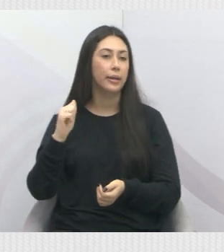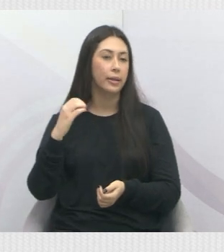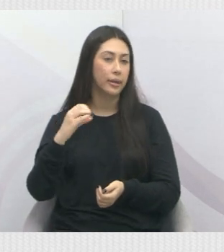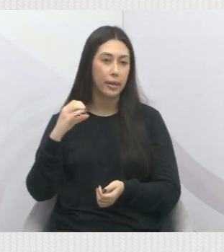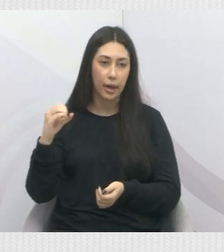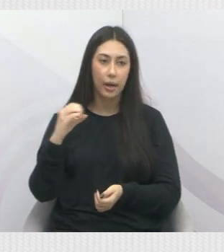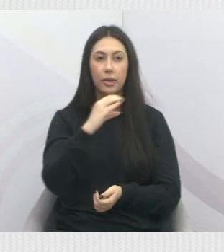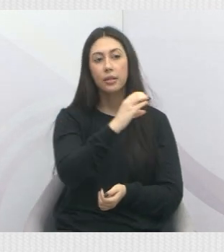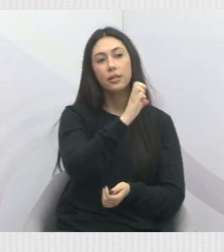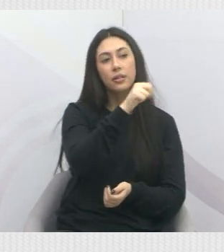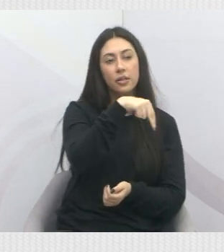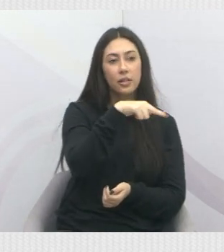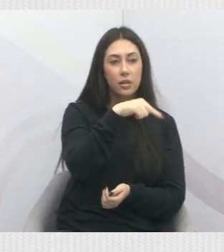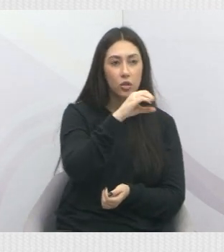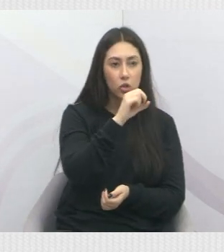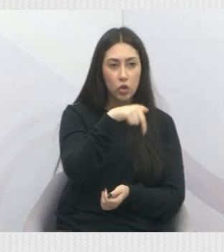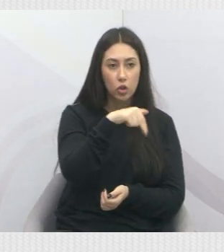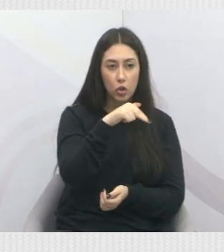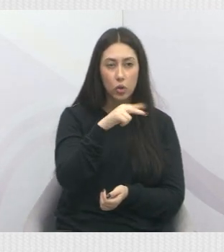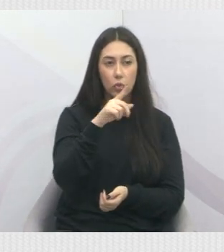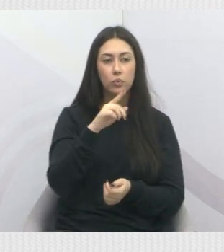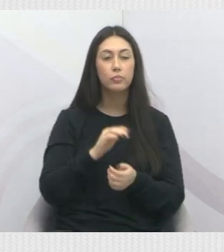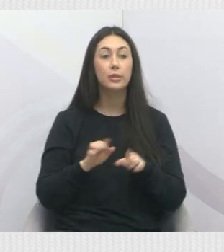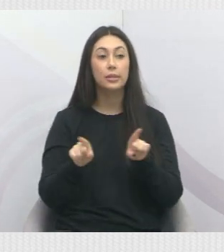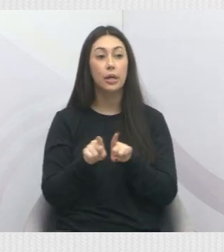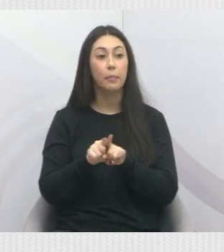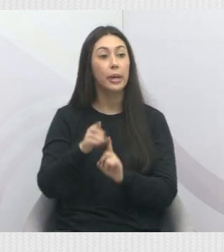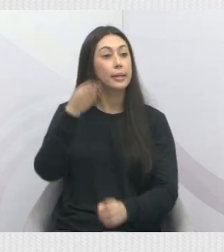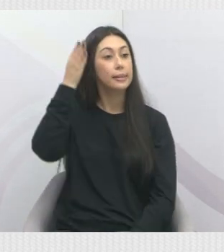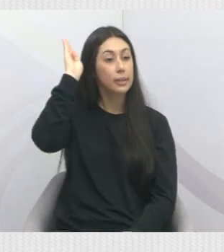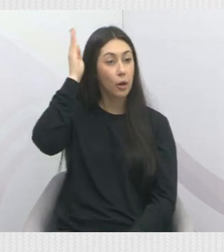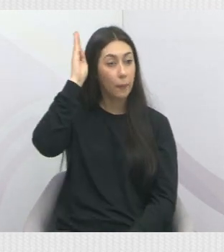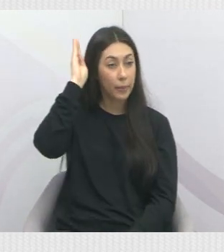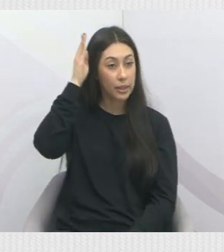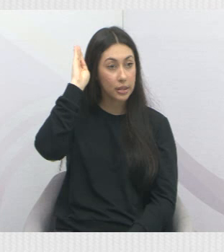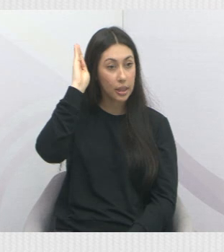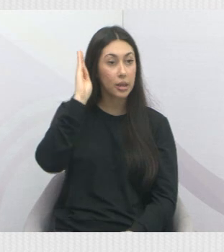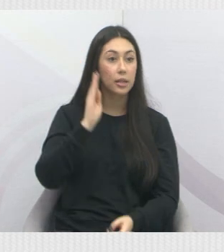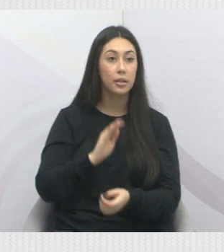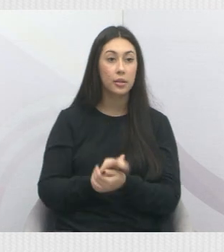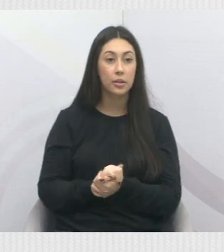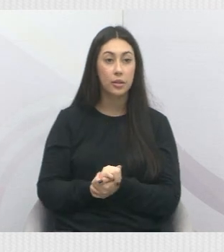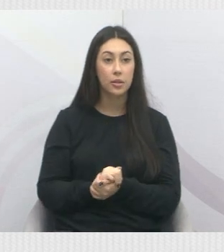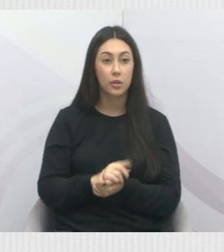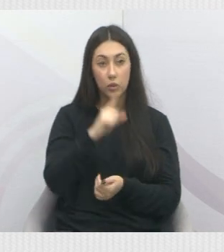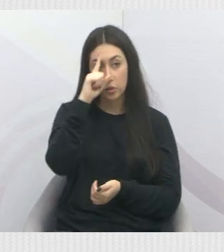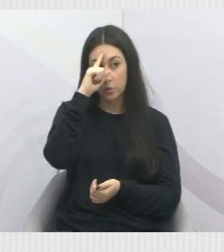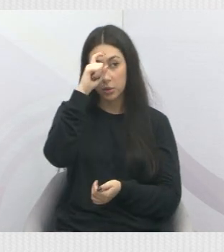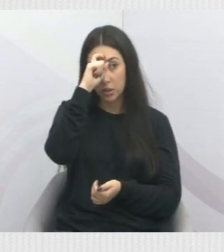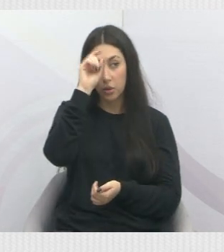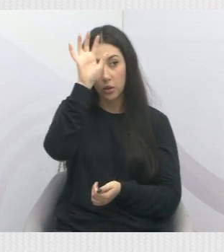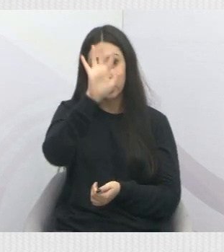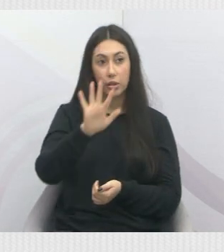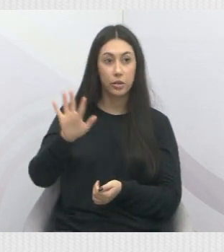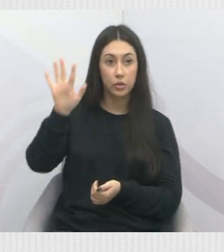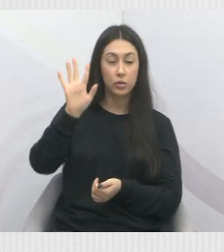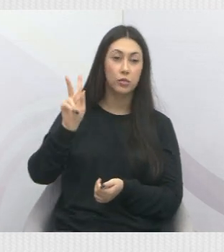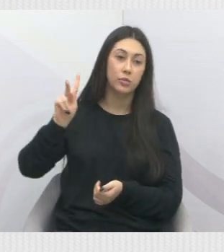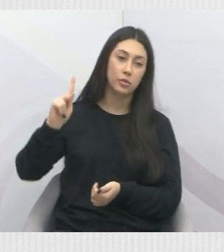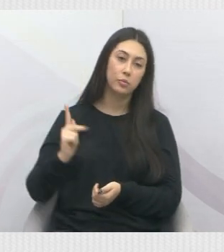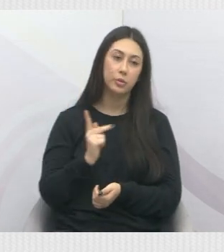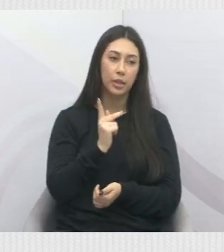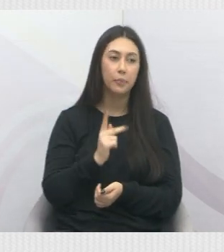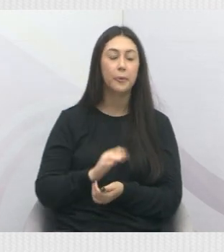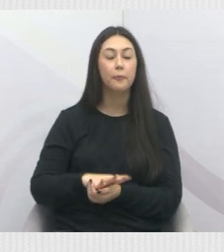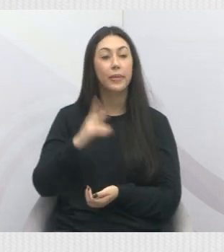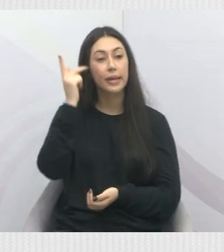Senon, Hospital Municipal de São José dos Campos, Taubaté, Hospital Regional do Vale do Paraíba e Hospital Universitário. Em